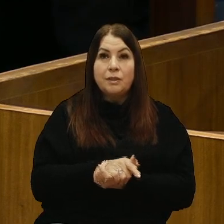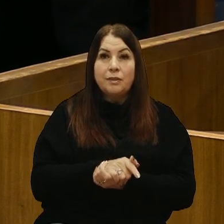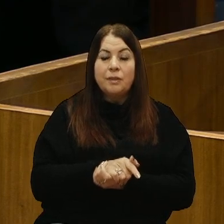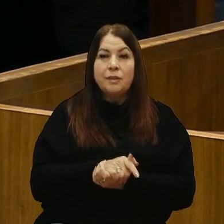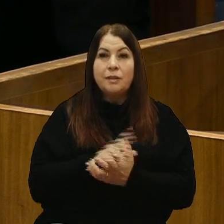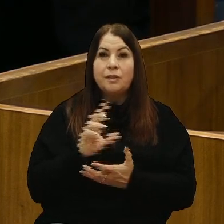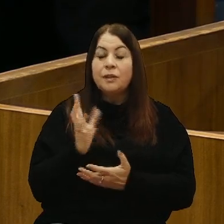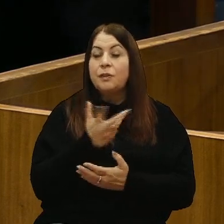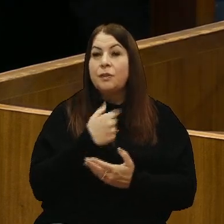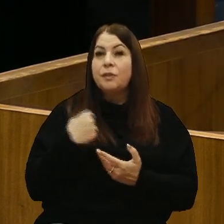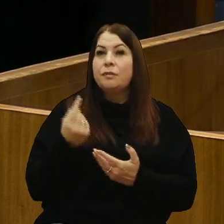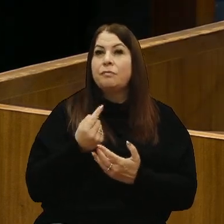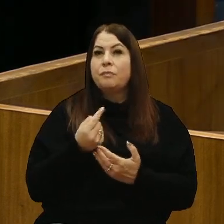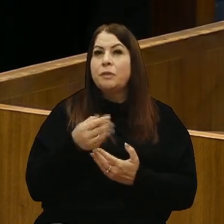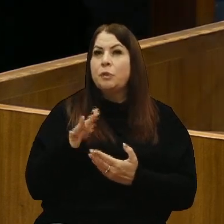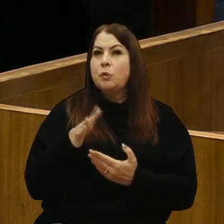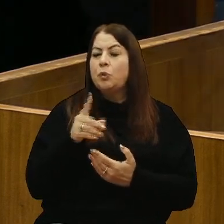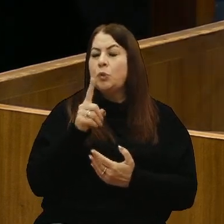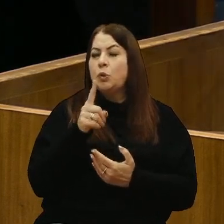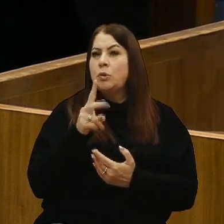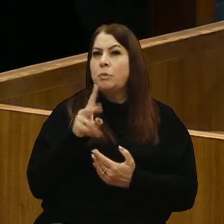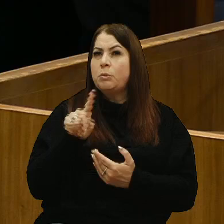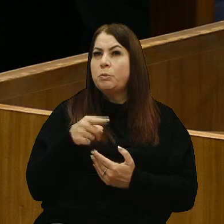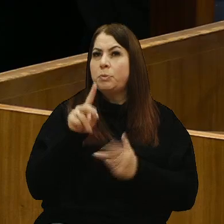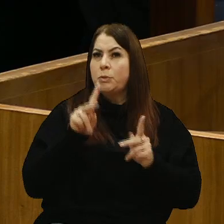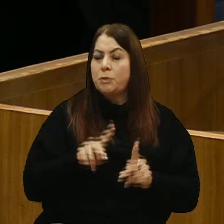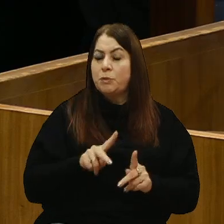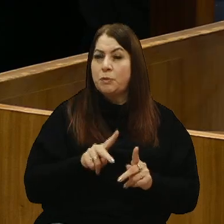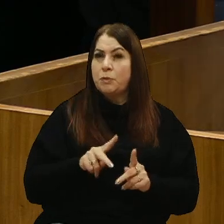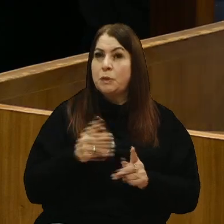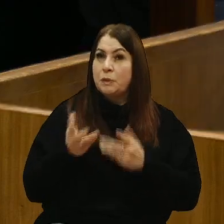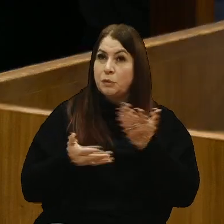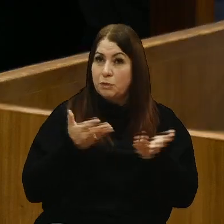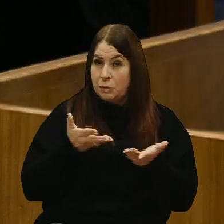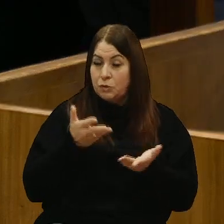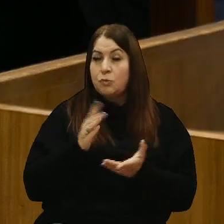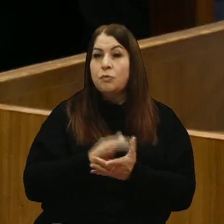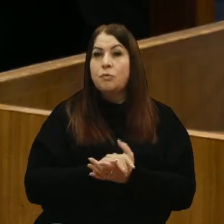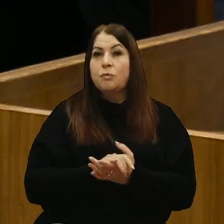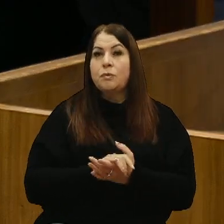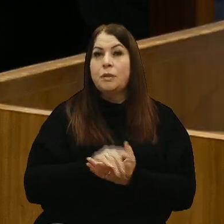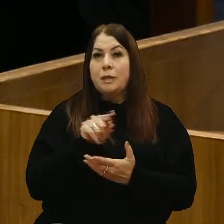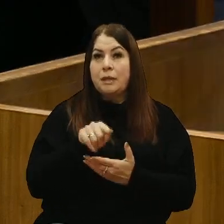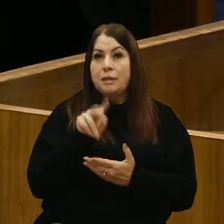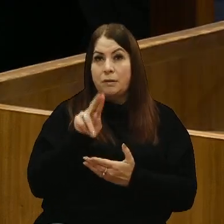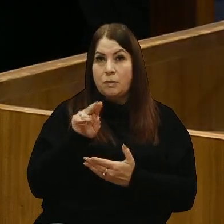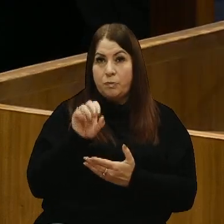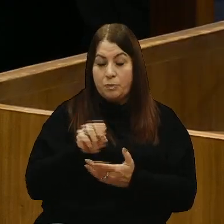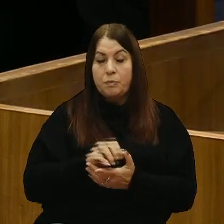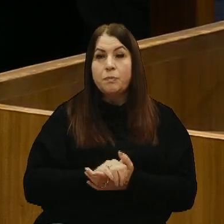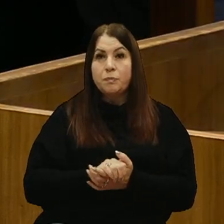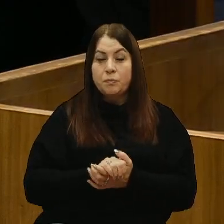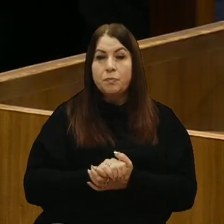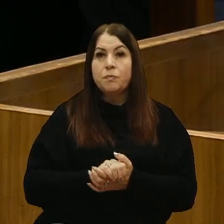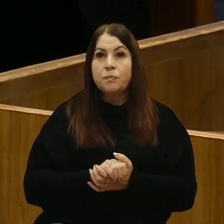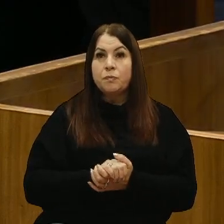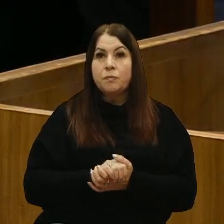Nós temos em torno de 12 mil pessoas que são atendidas nessa UBS.